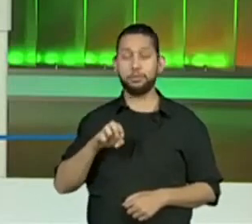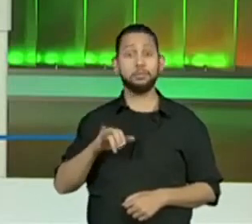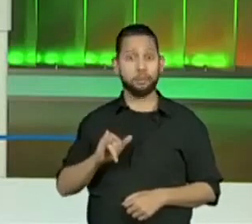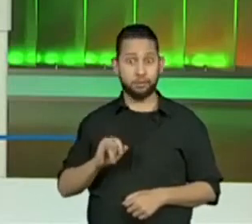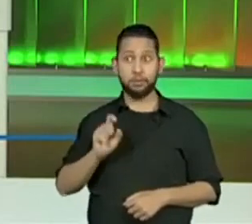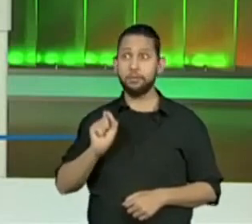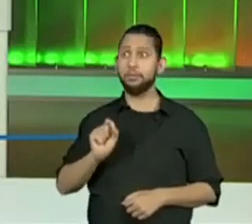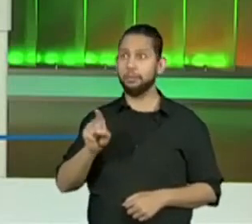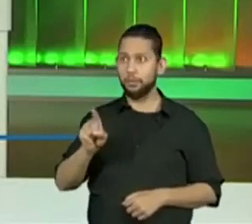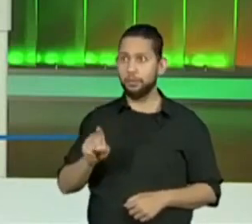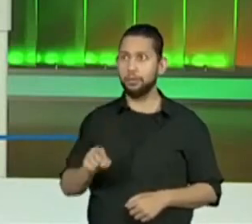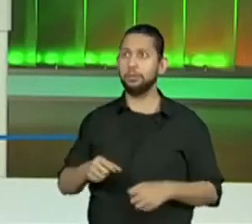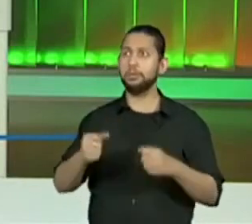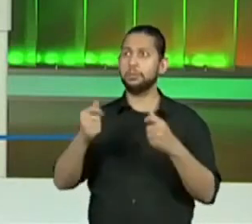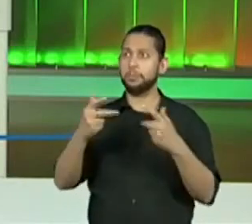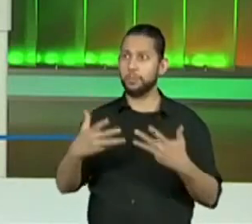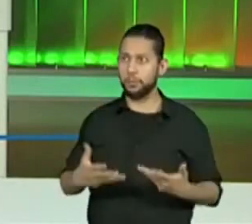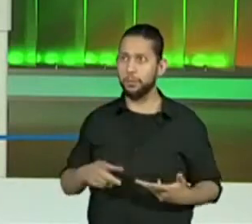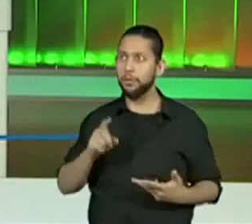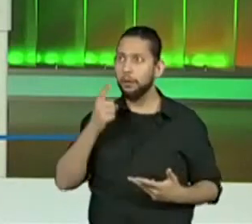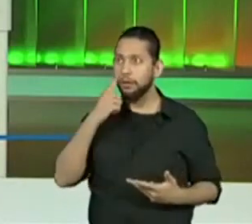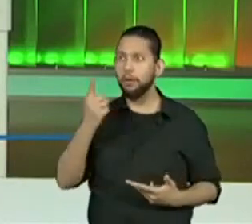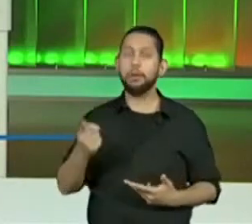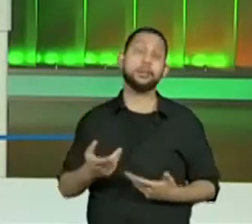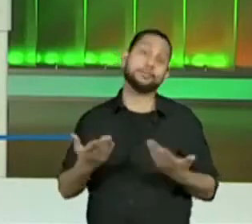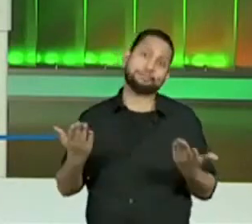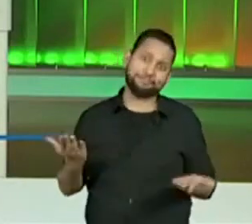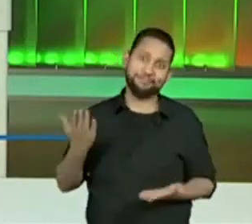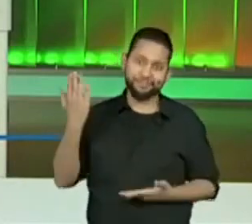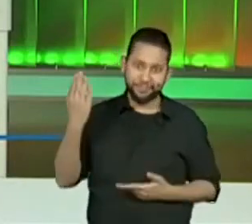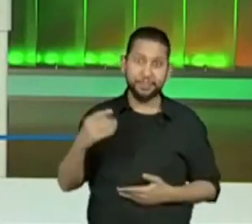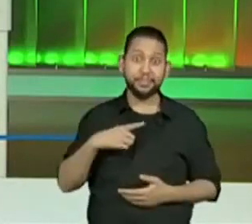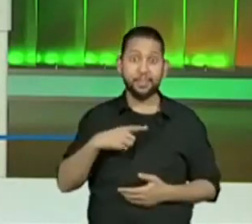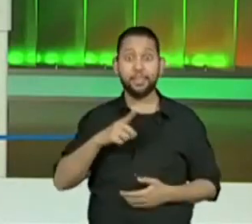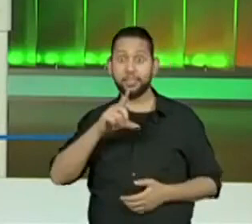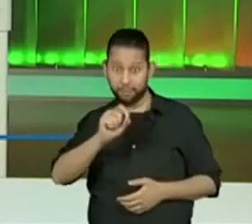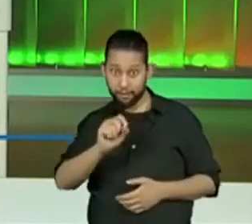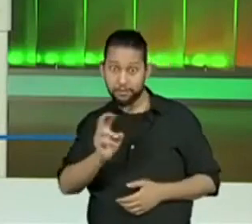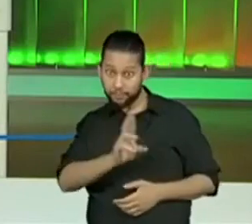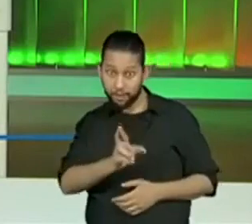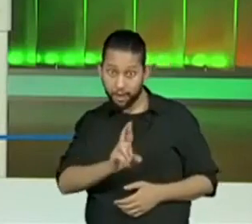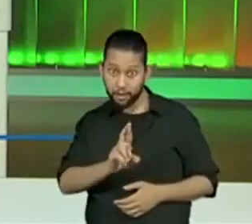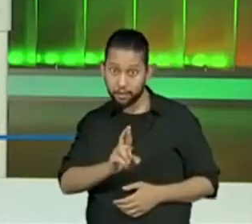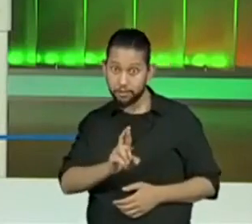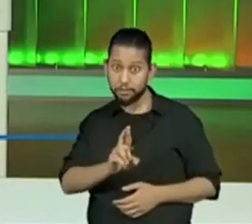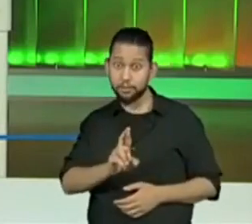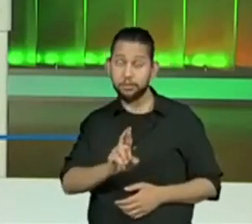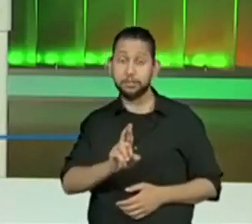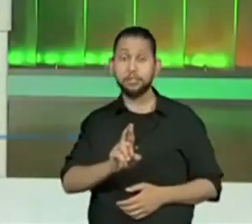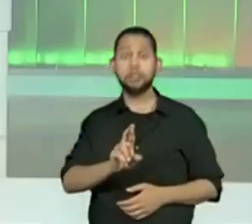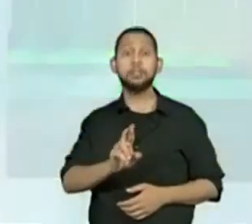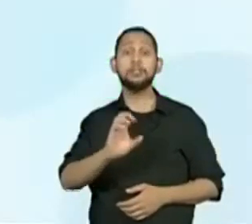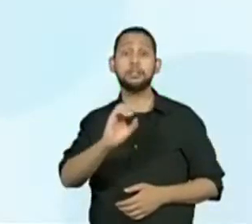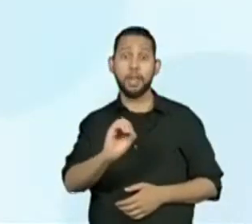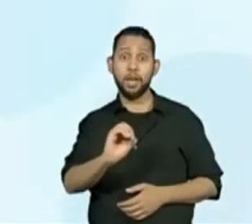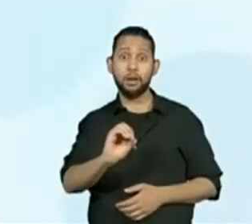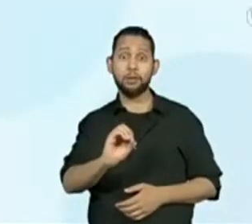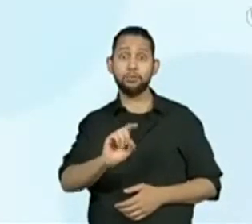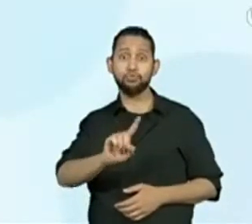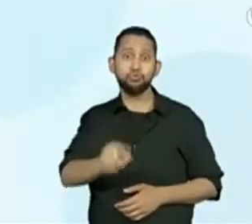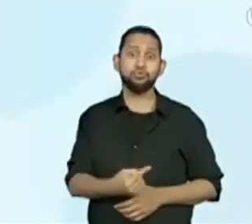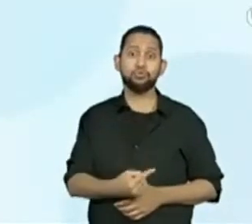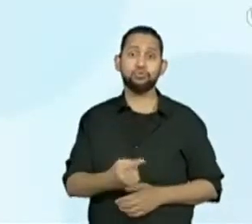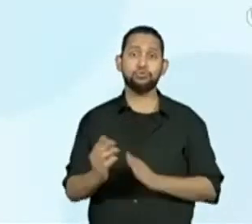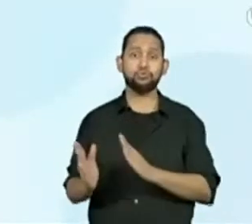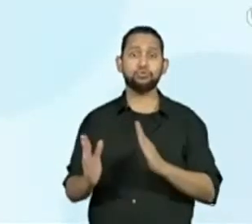ela falou de cortar 10 então a gente vai lá para o preço de 10 Kg de abobrinha a